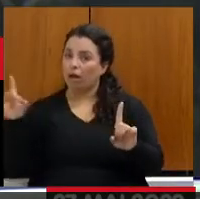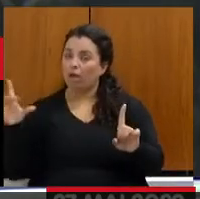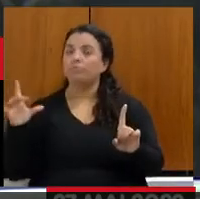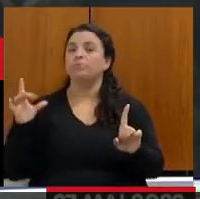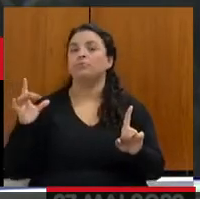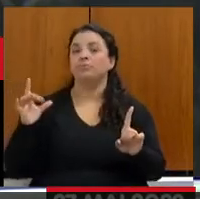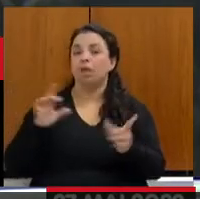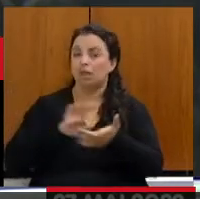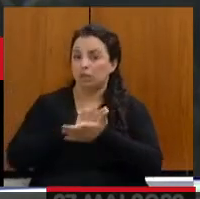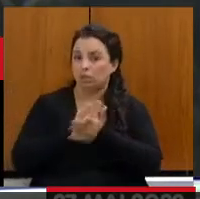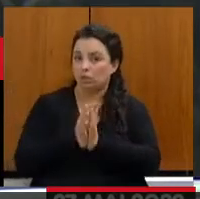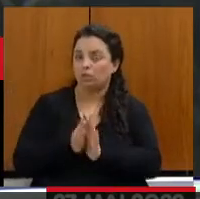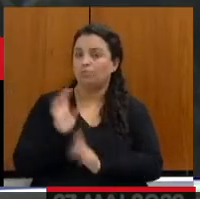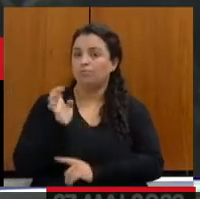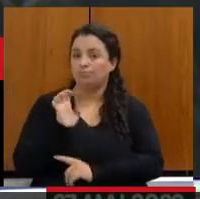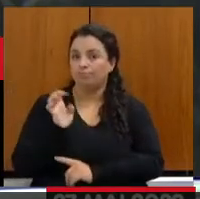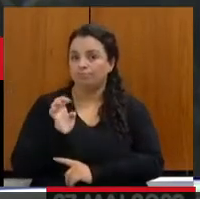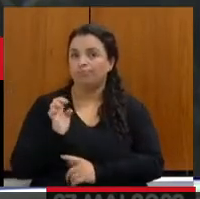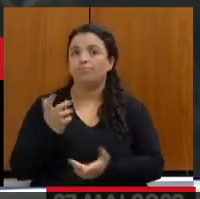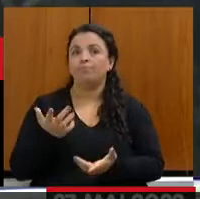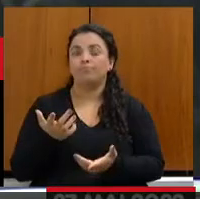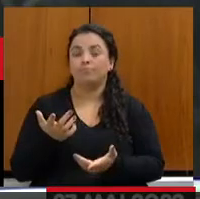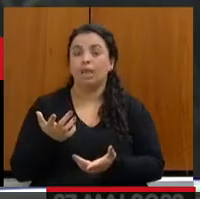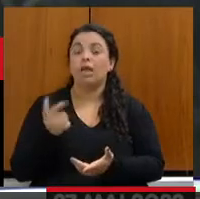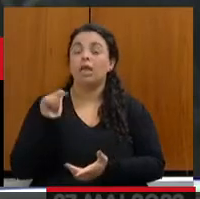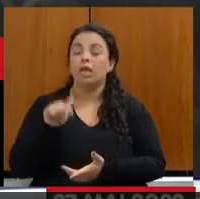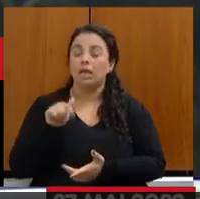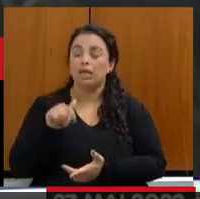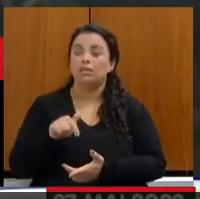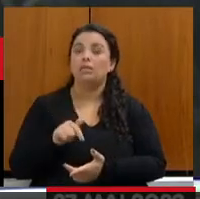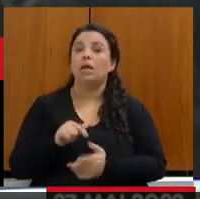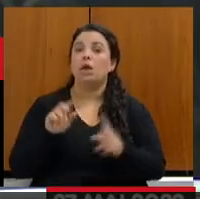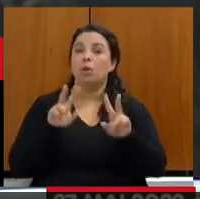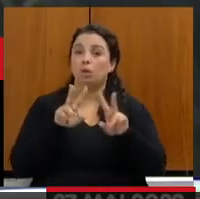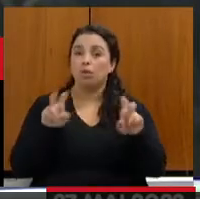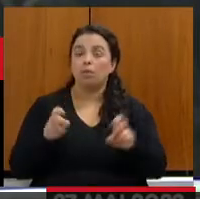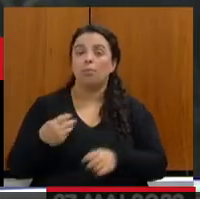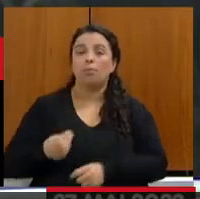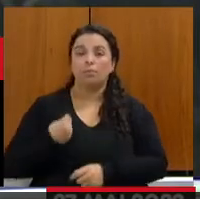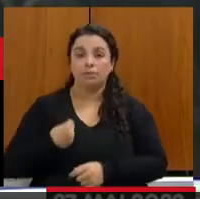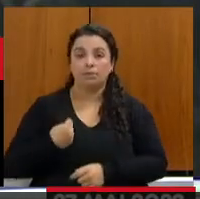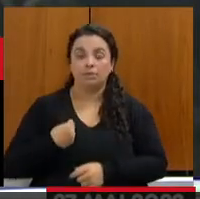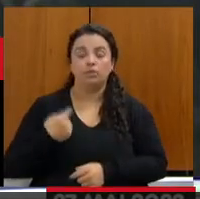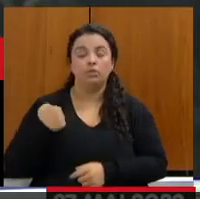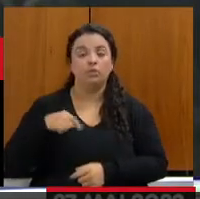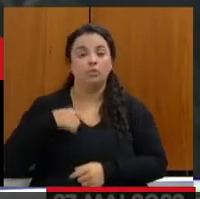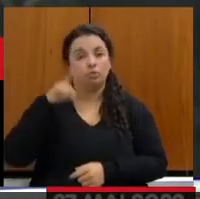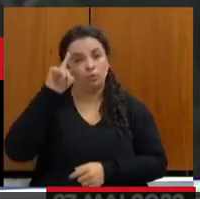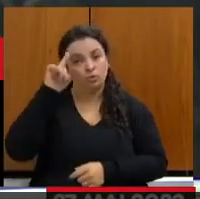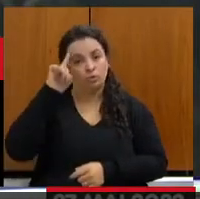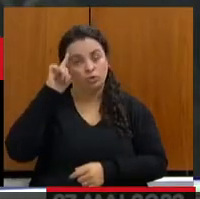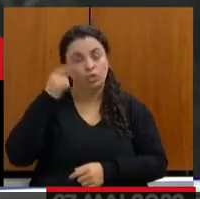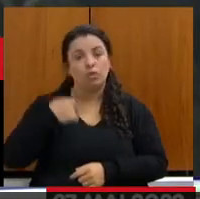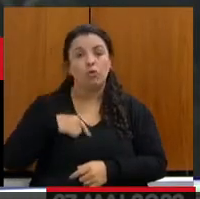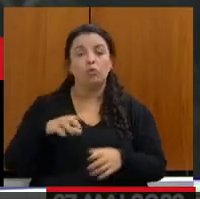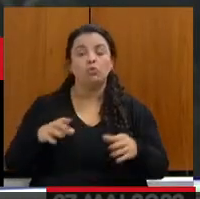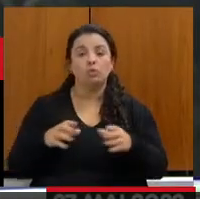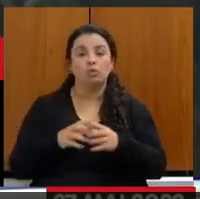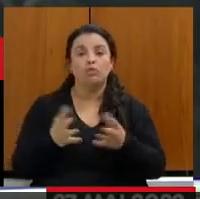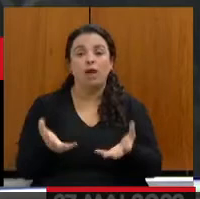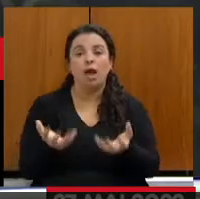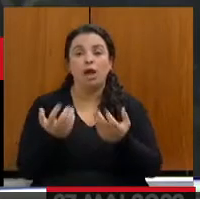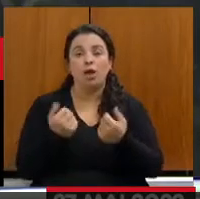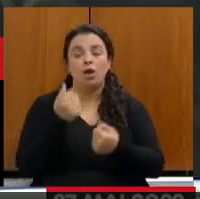é uma pauta presente no nosso dia a dia então nosso coletivo acolhe as mães e também